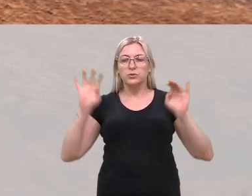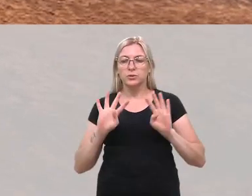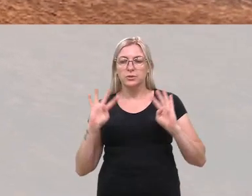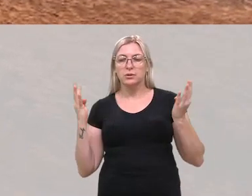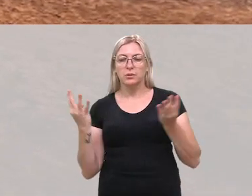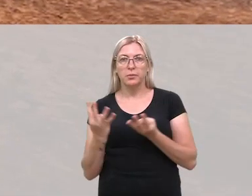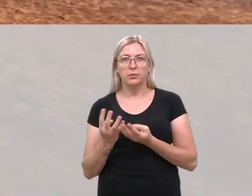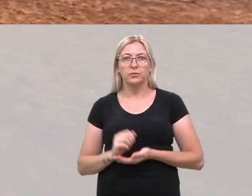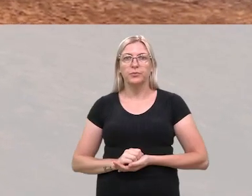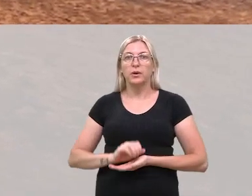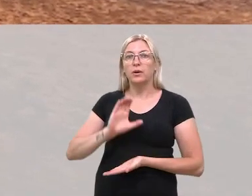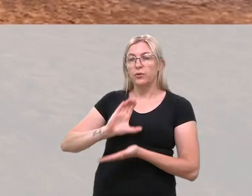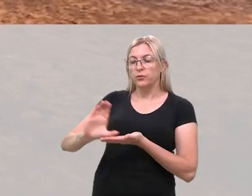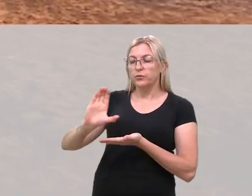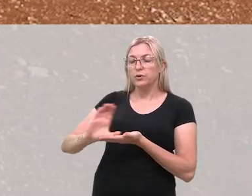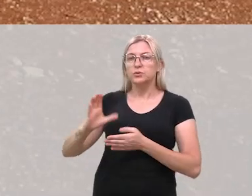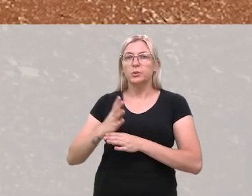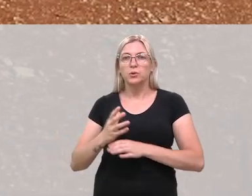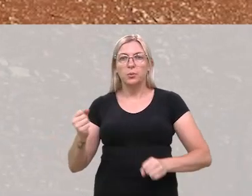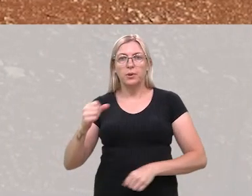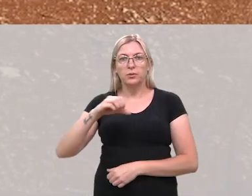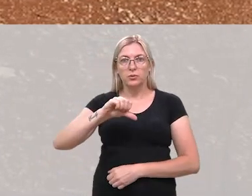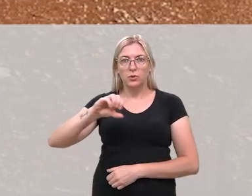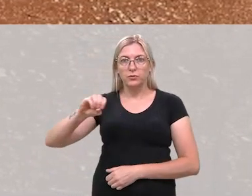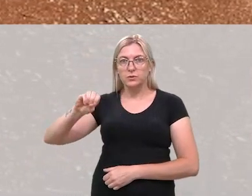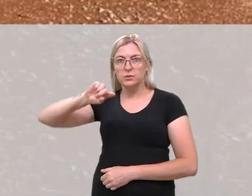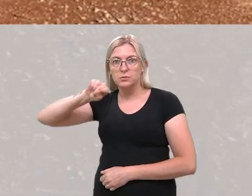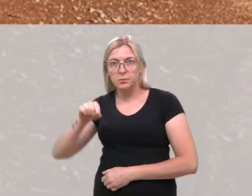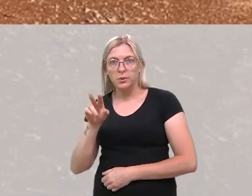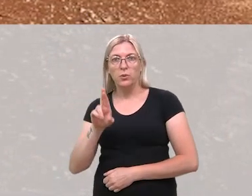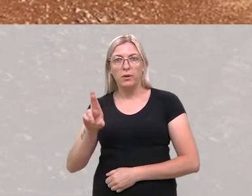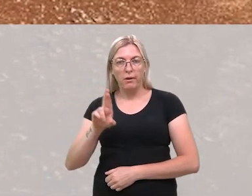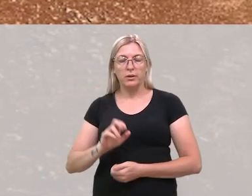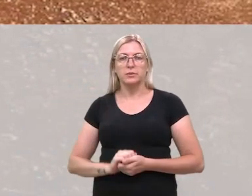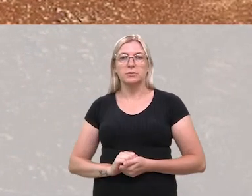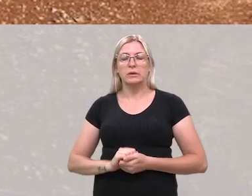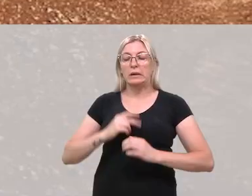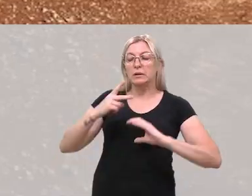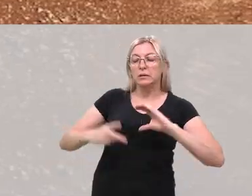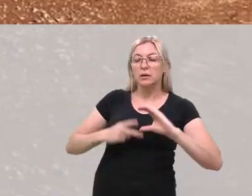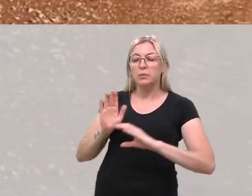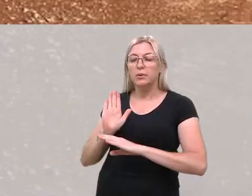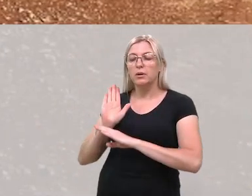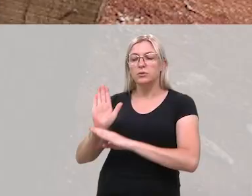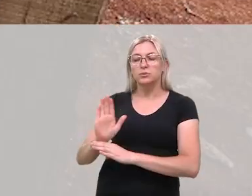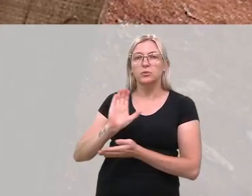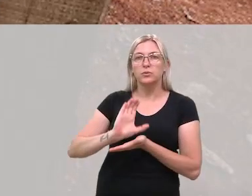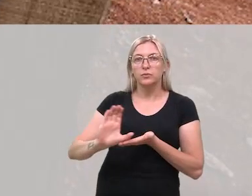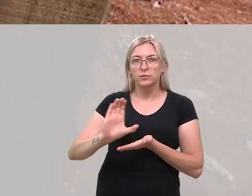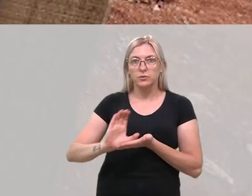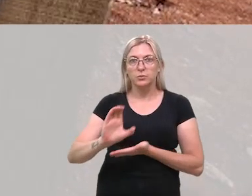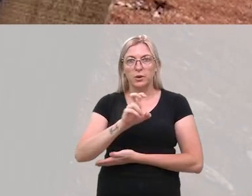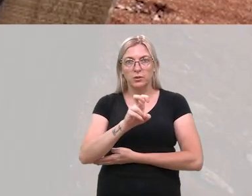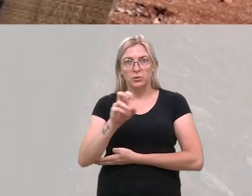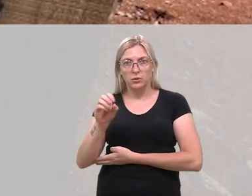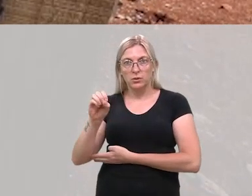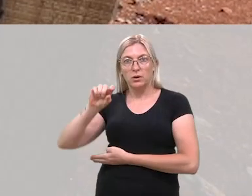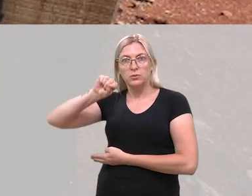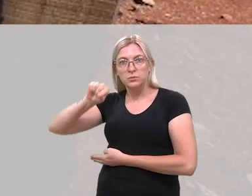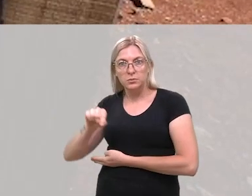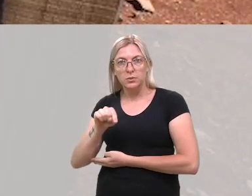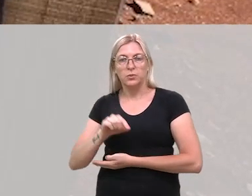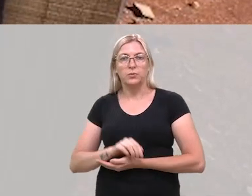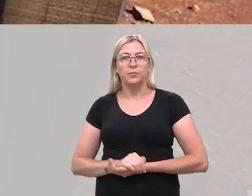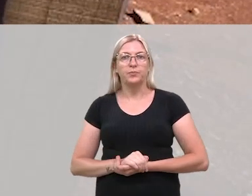o cercamento. O investimento total está previsto em R$ 900 mil reais. Parte do valor, ou seja, R$ 500 mil reais,